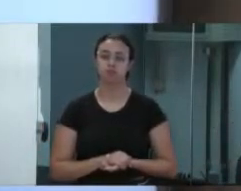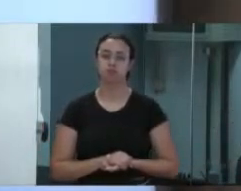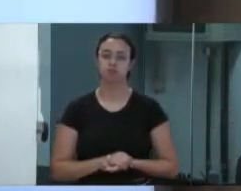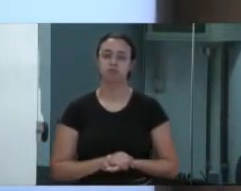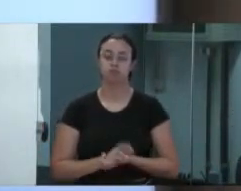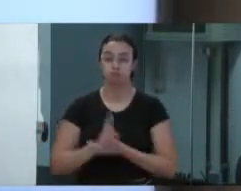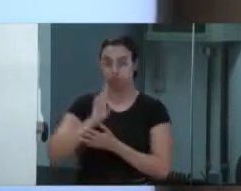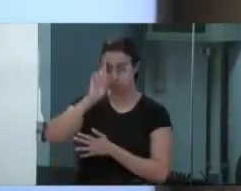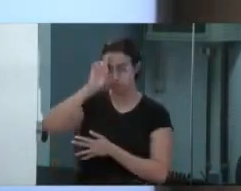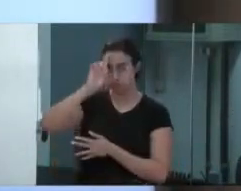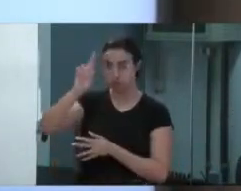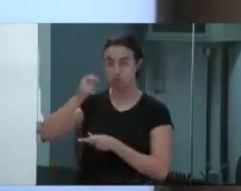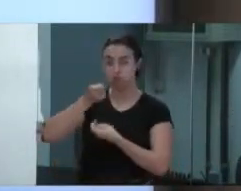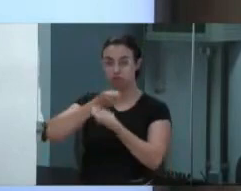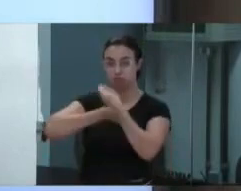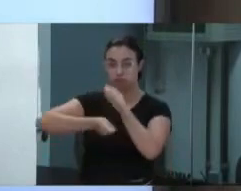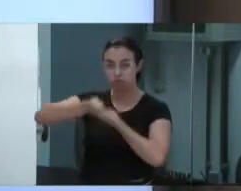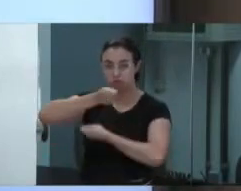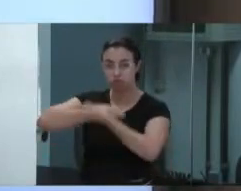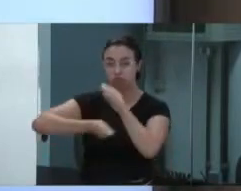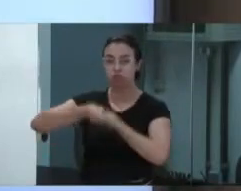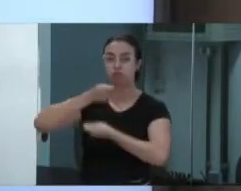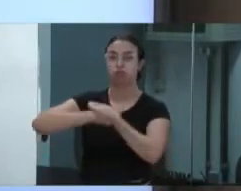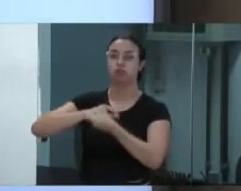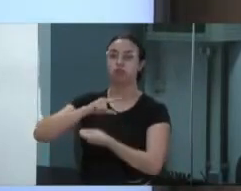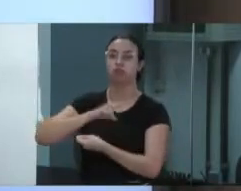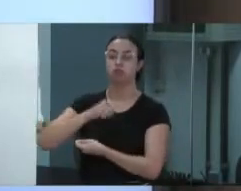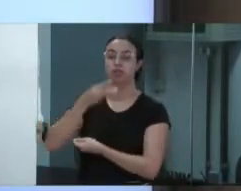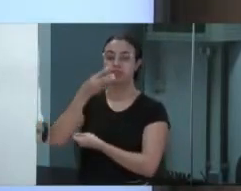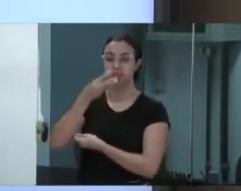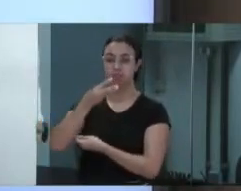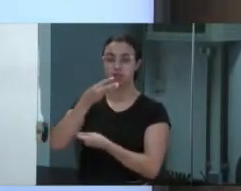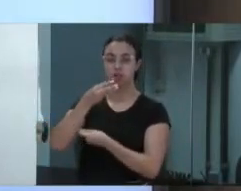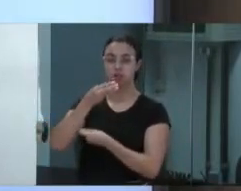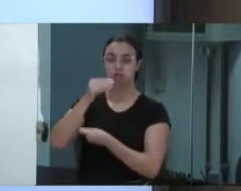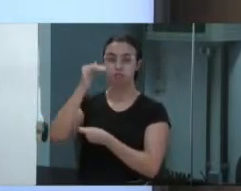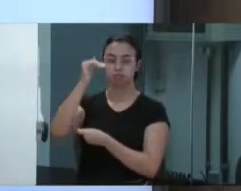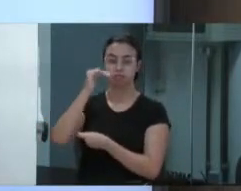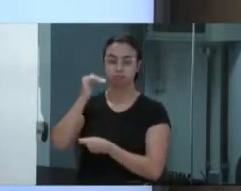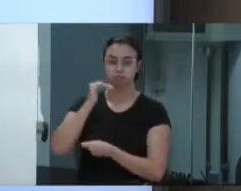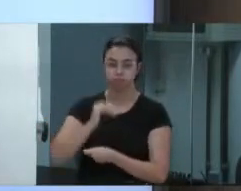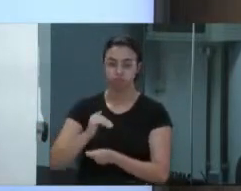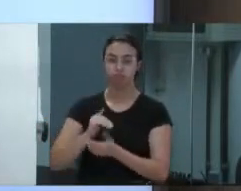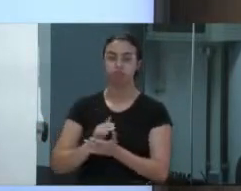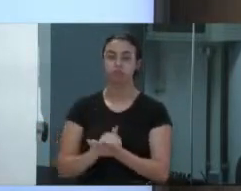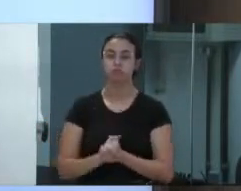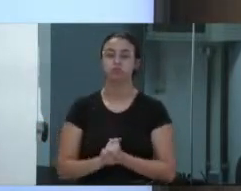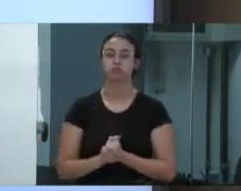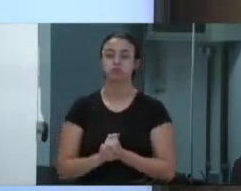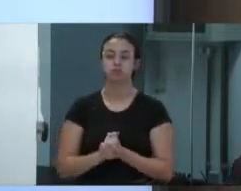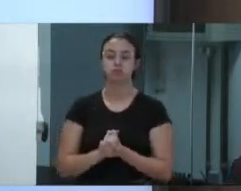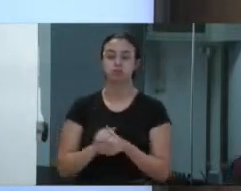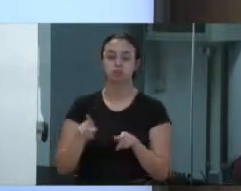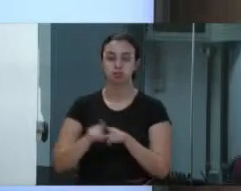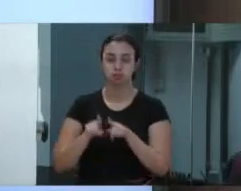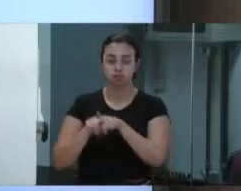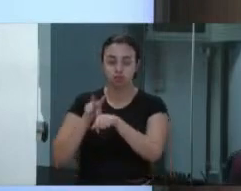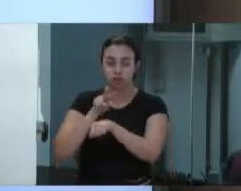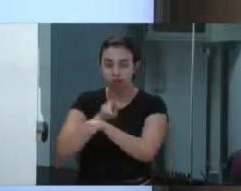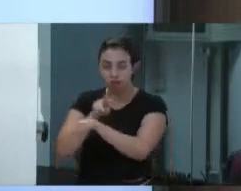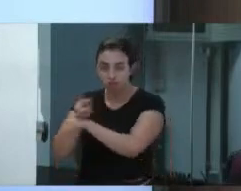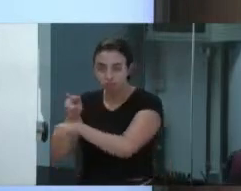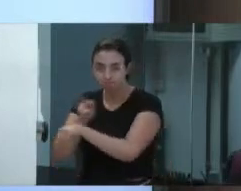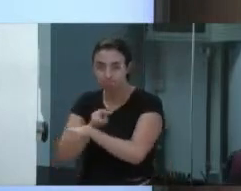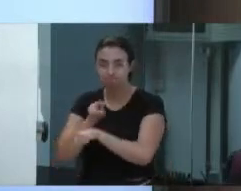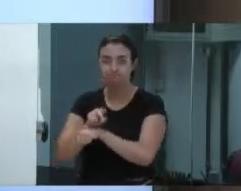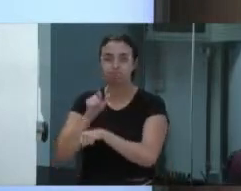Então, a diretoria administrativa, né, ela se compõe das 3 gerências e da vigilância socioassistencial. Né, a vigilância, ele é um setor que